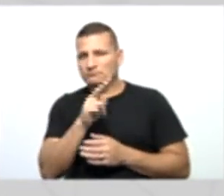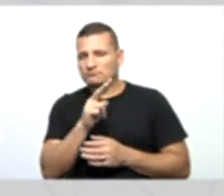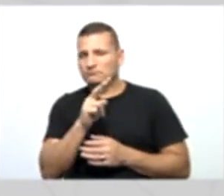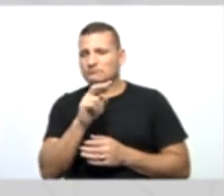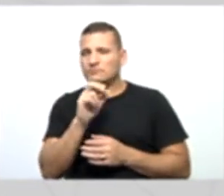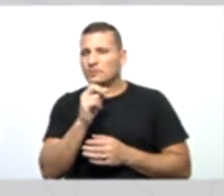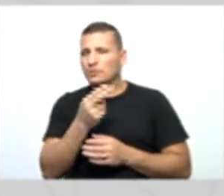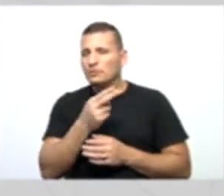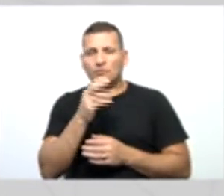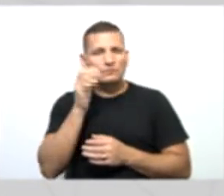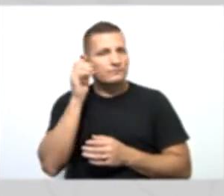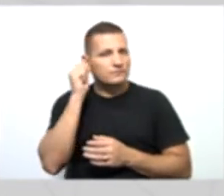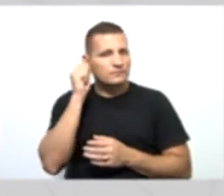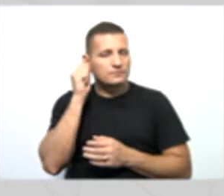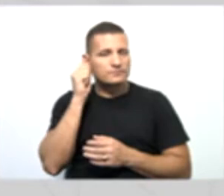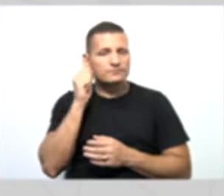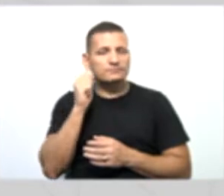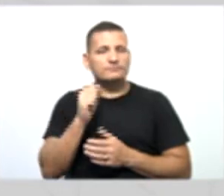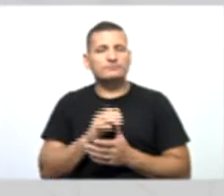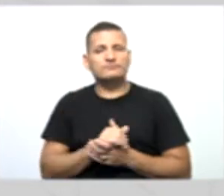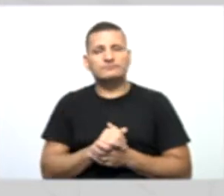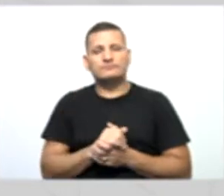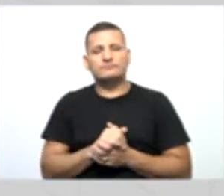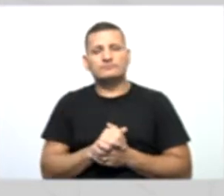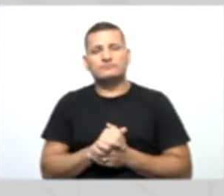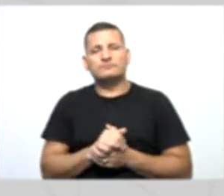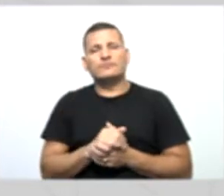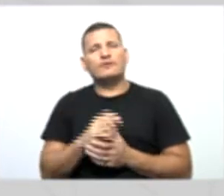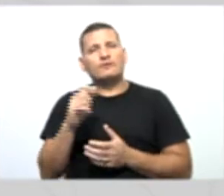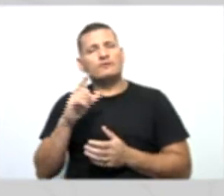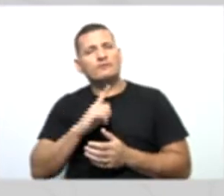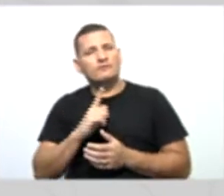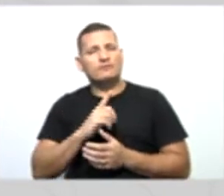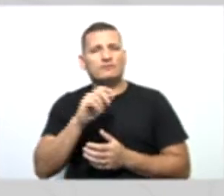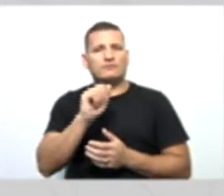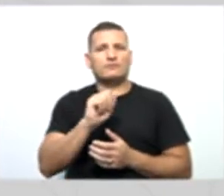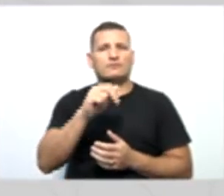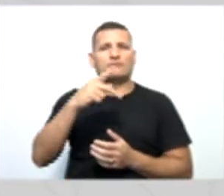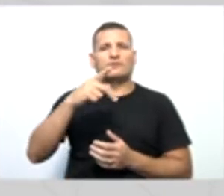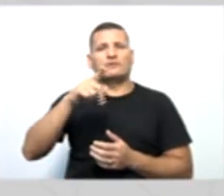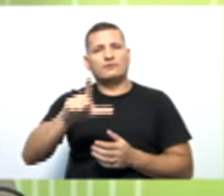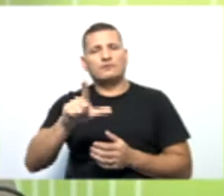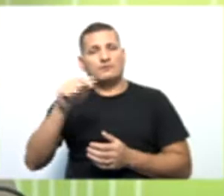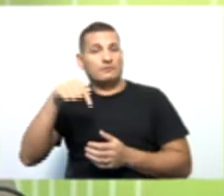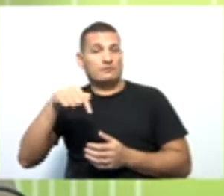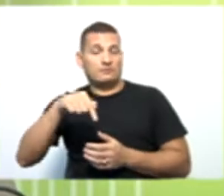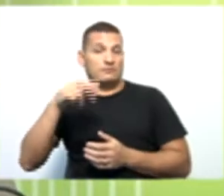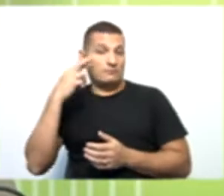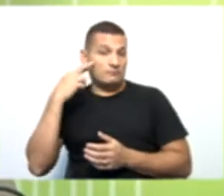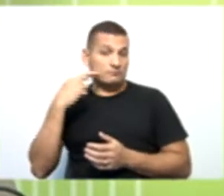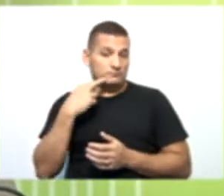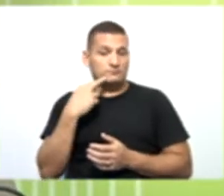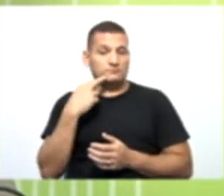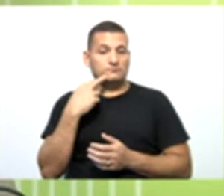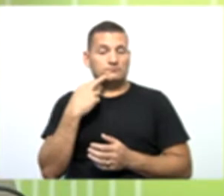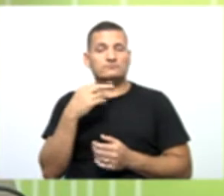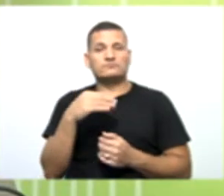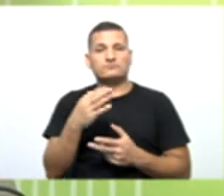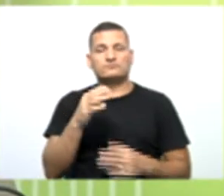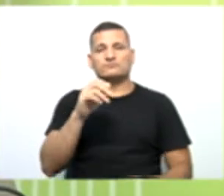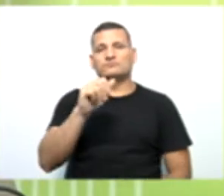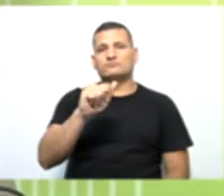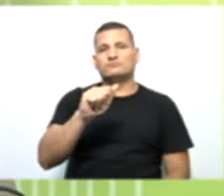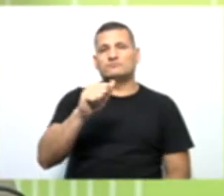ouviram falar, escutaram, a gente tem APLs, Arranjo Produtivo Local, aqui em Rondônia. Então, são